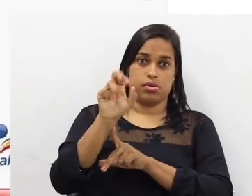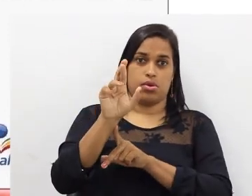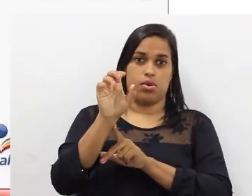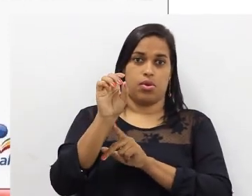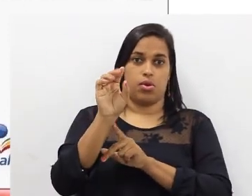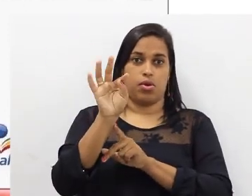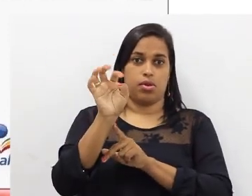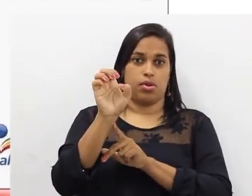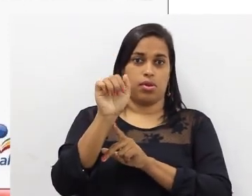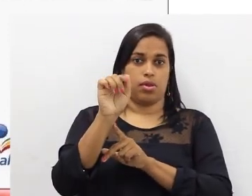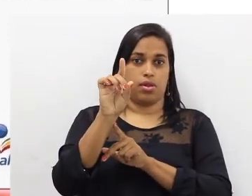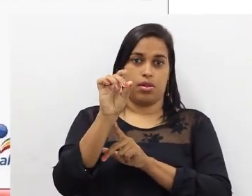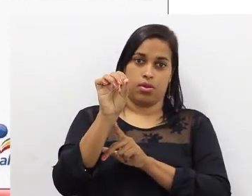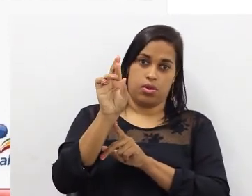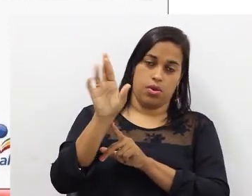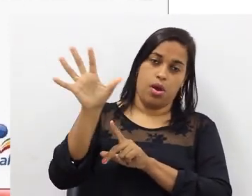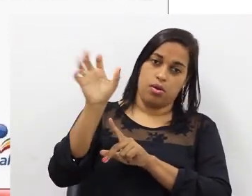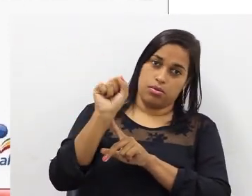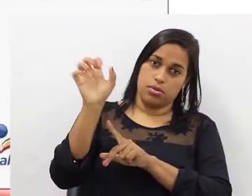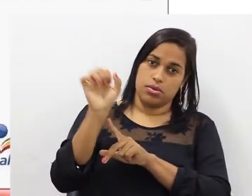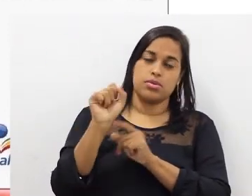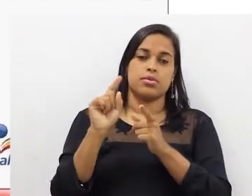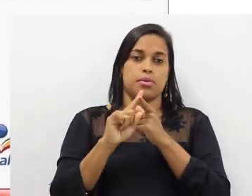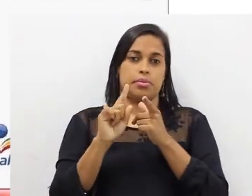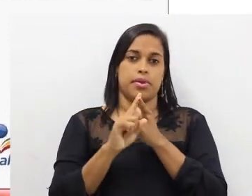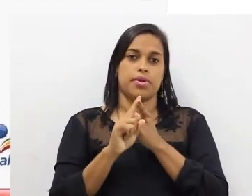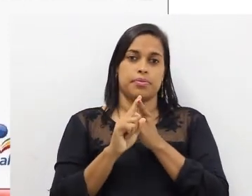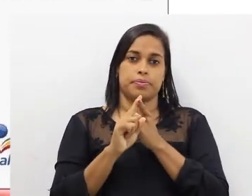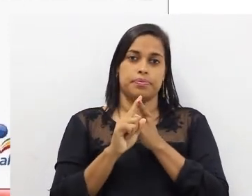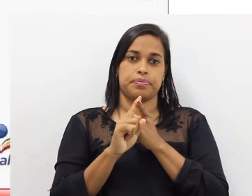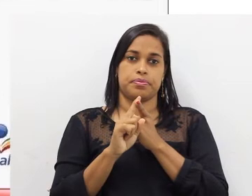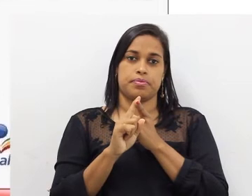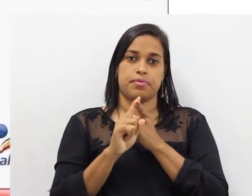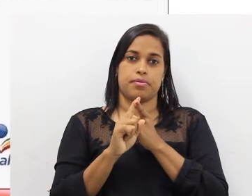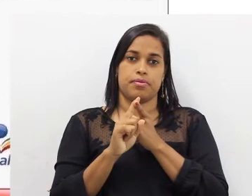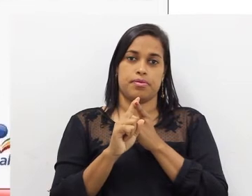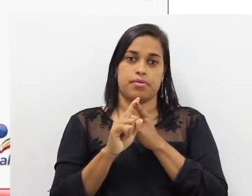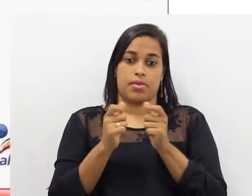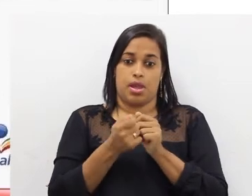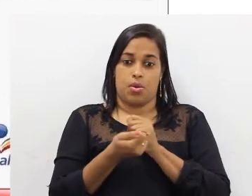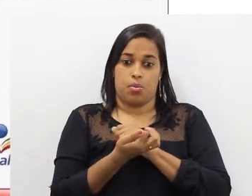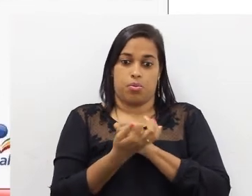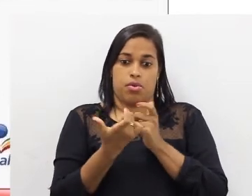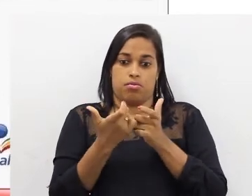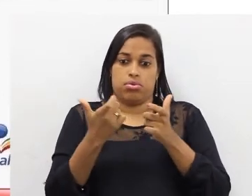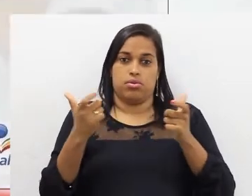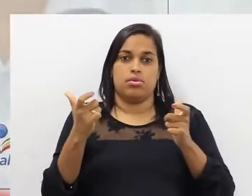um AP, um access point, onde a área de abrangência dessa rede é apenas